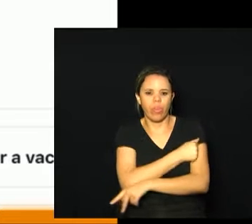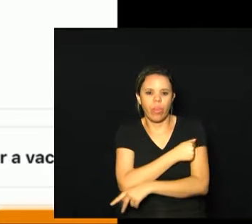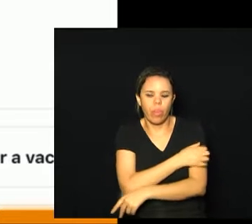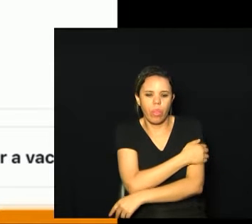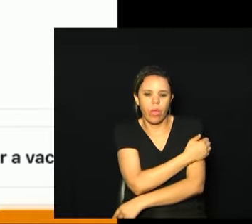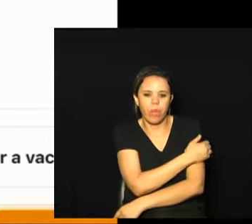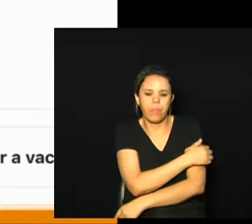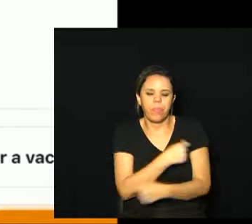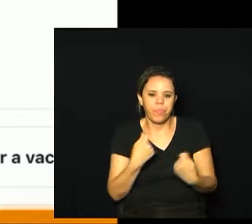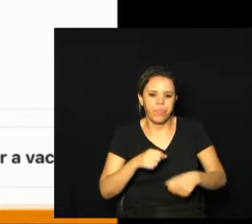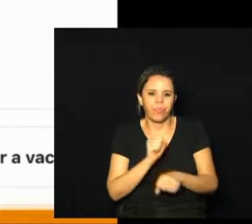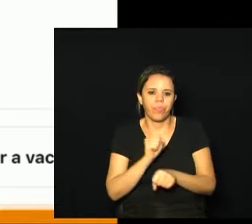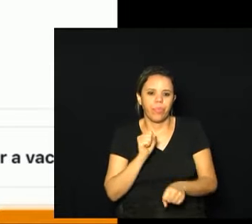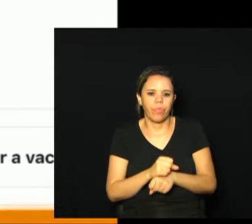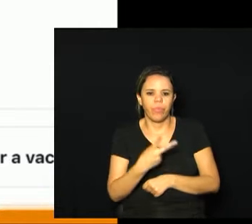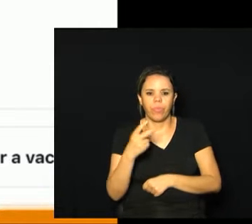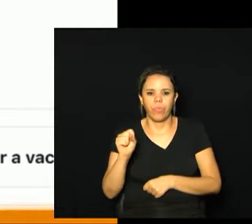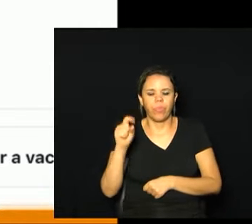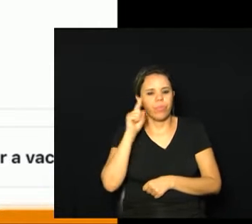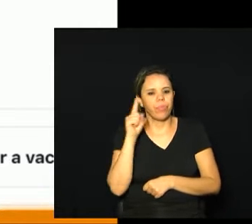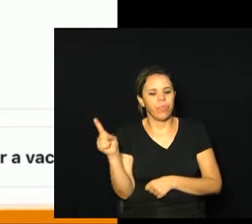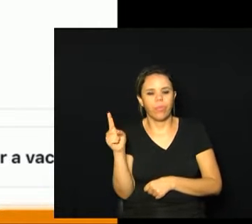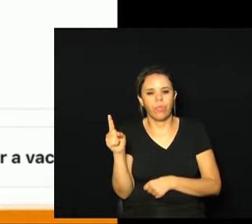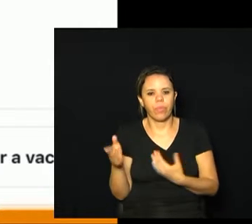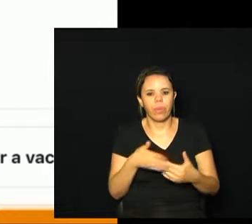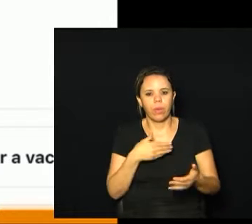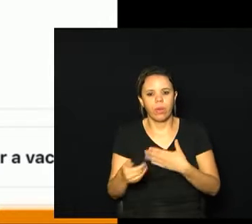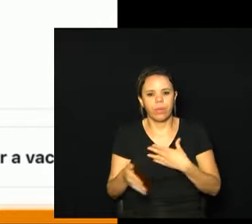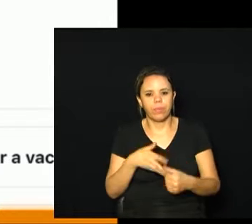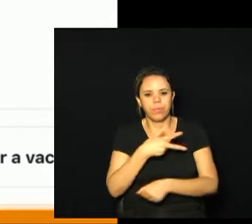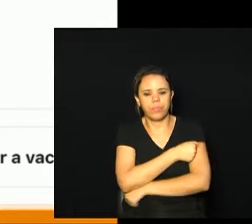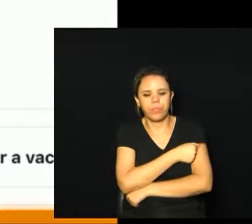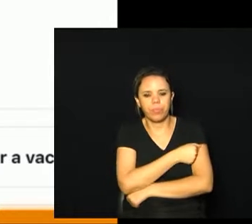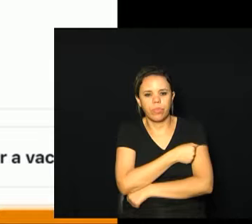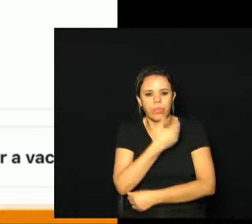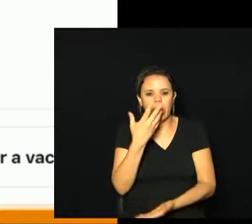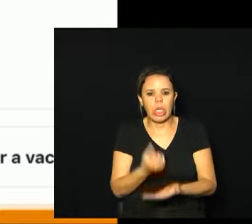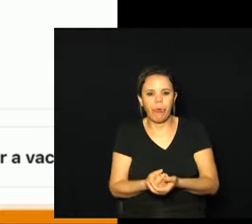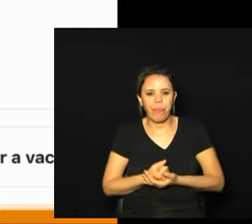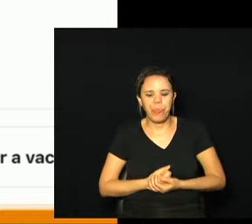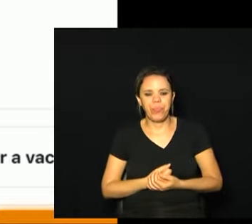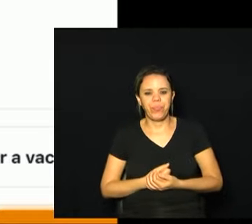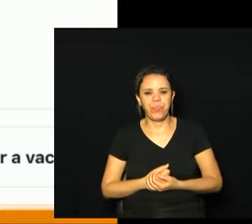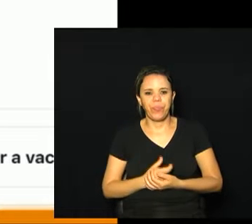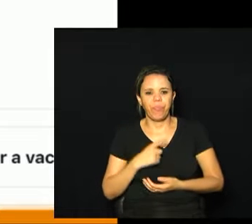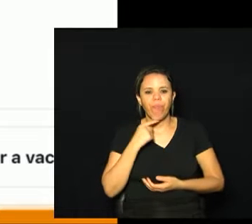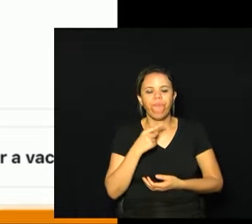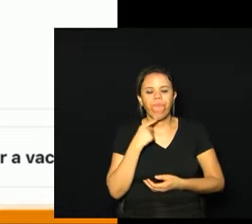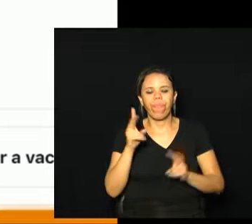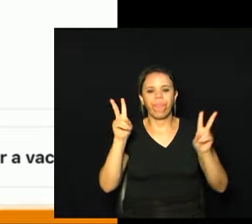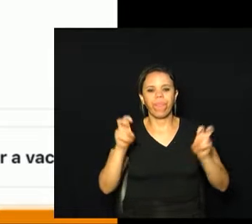imunossupressão devem aguardar 28 dias, independente da vacina recebida. Então, você tem dúvidas